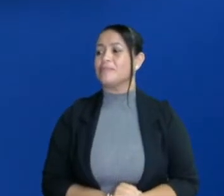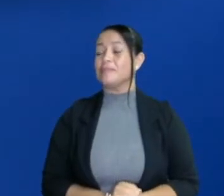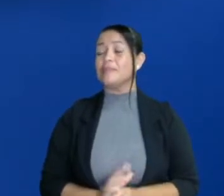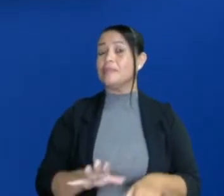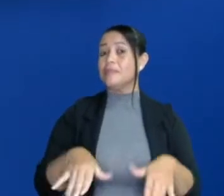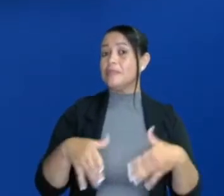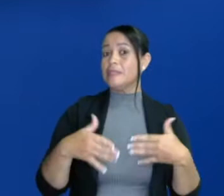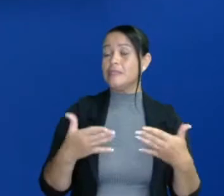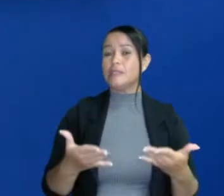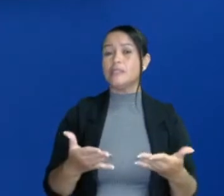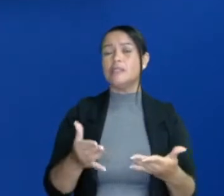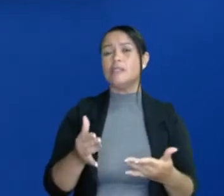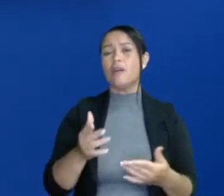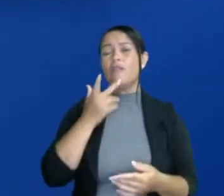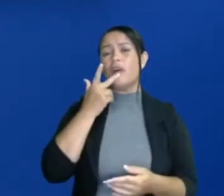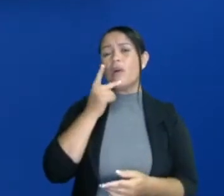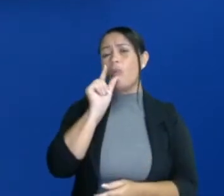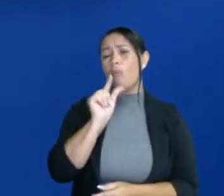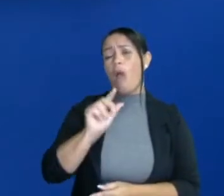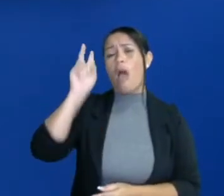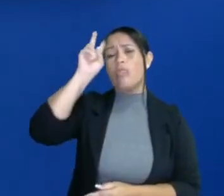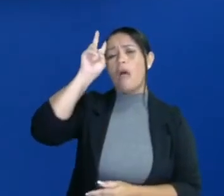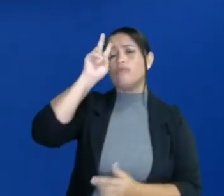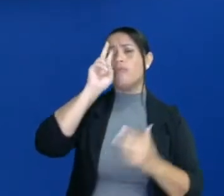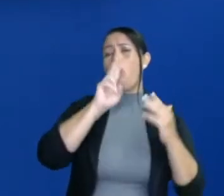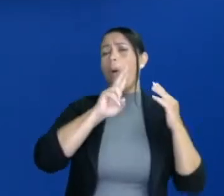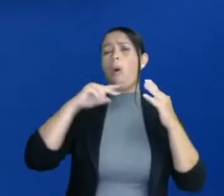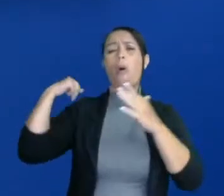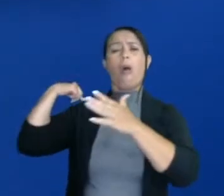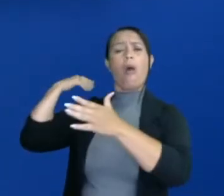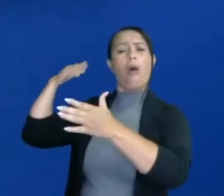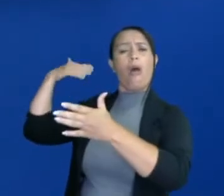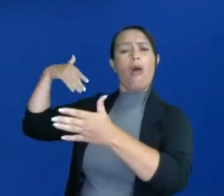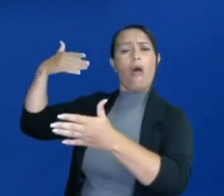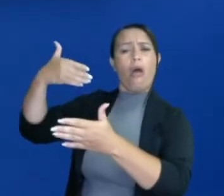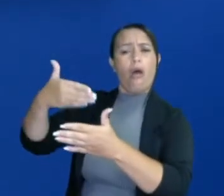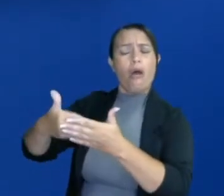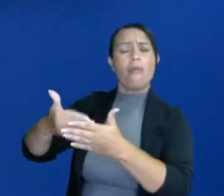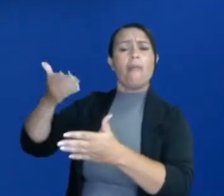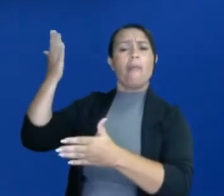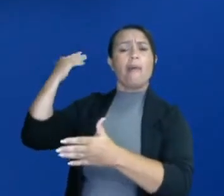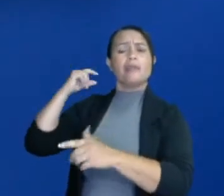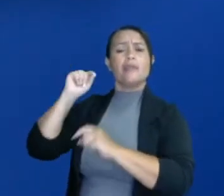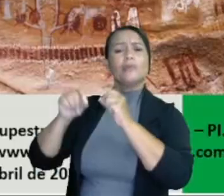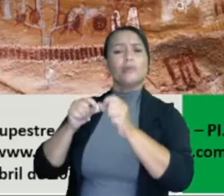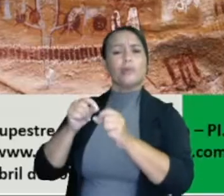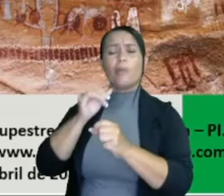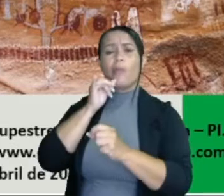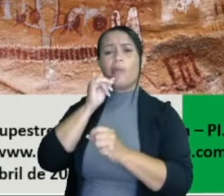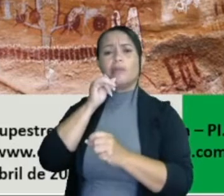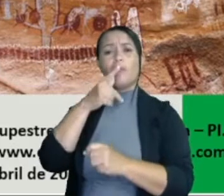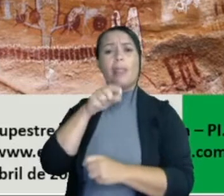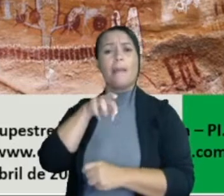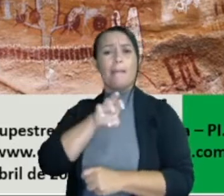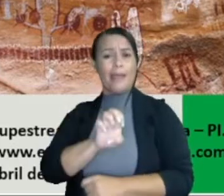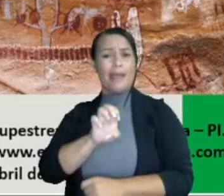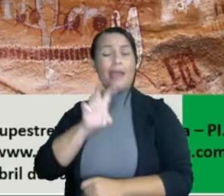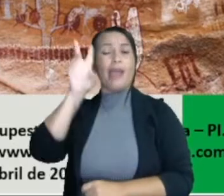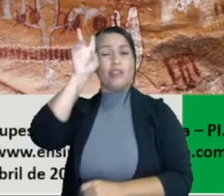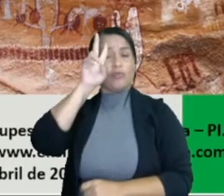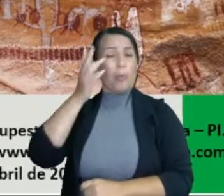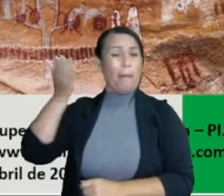Bem, então vamos falar um pouco da história nesse contexto, tá? Então assim, desde os primórdios, na pré-história, o homem já